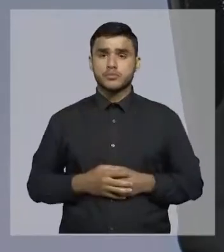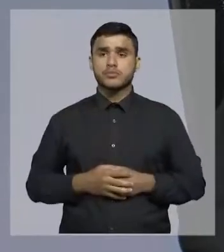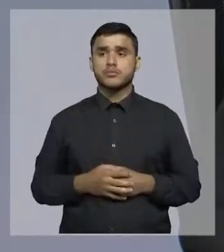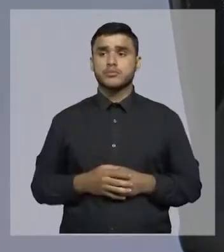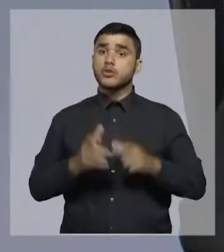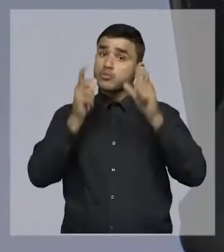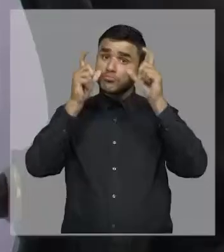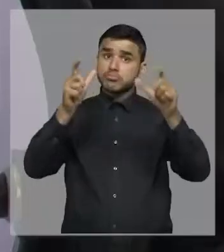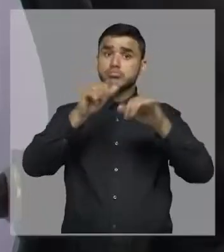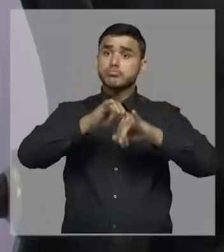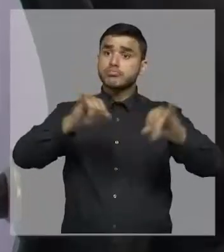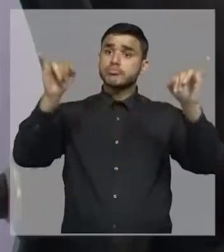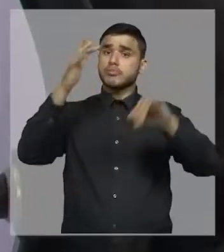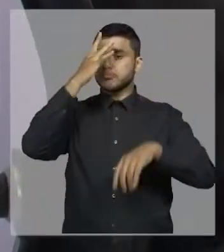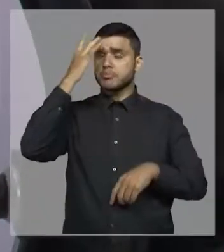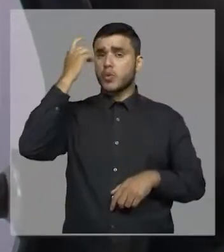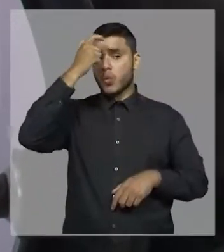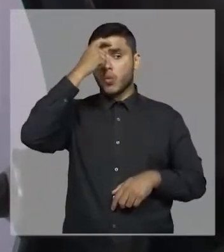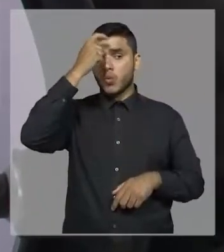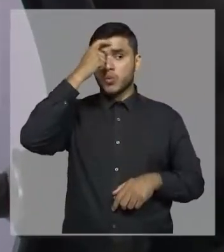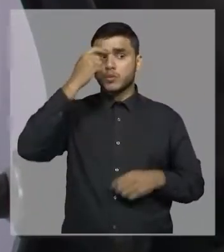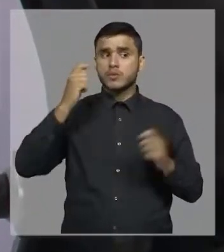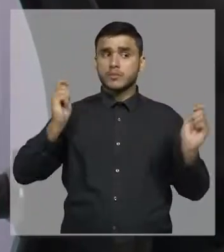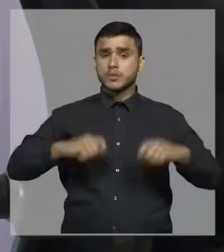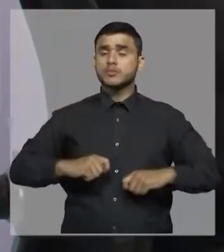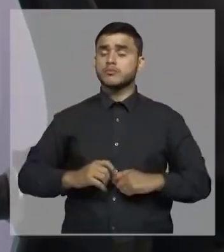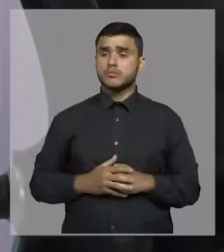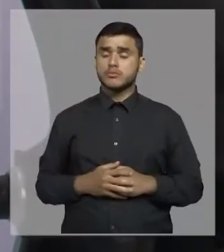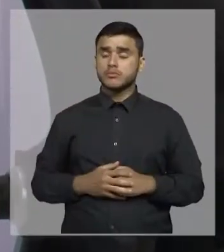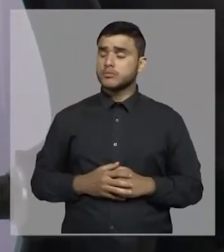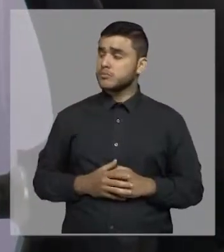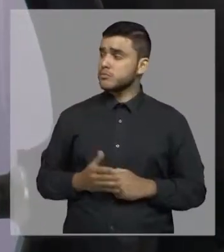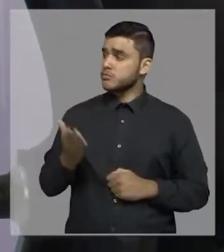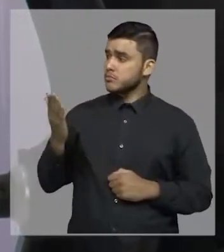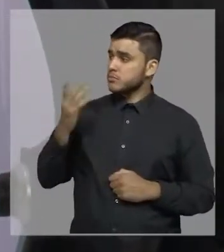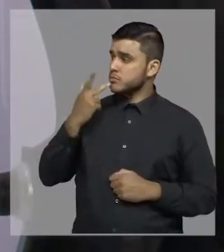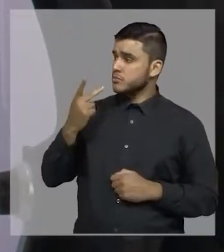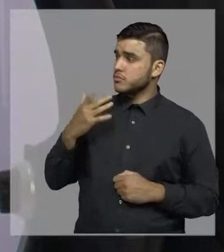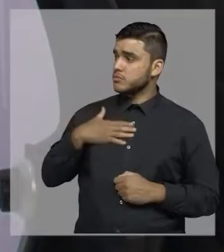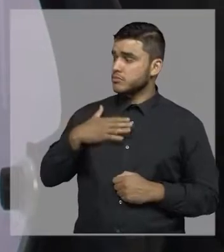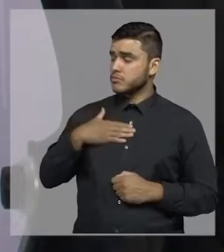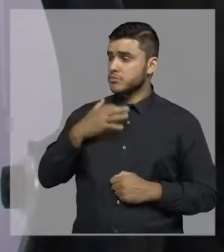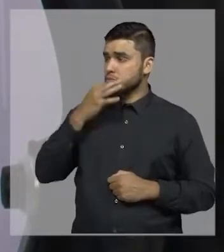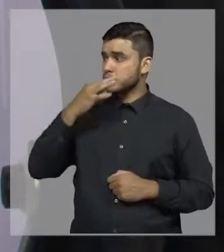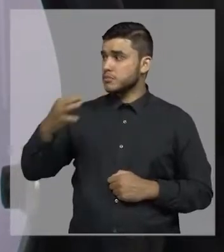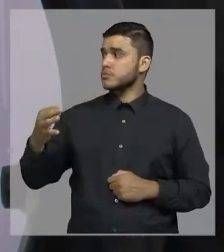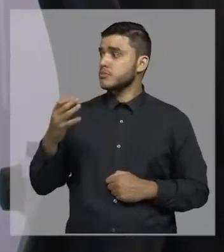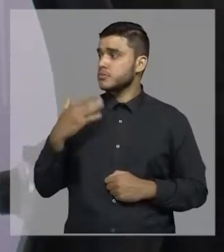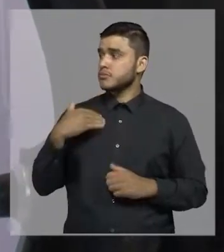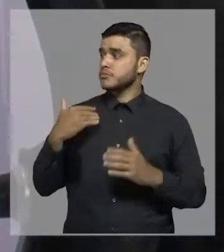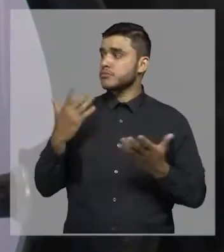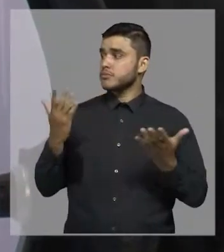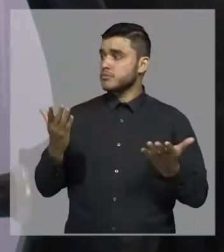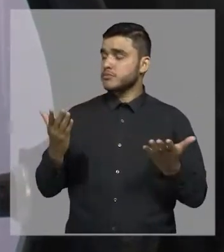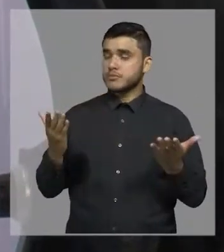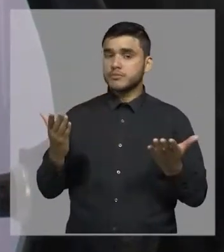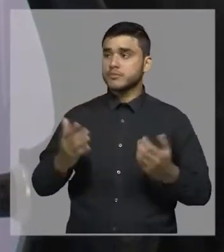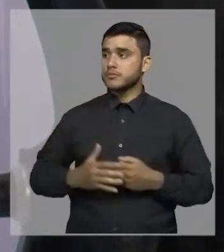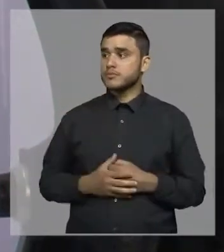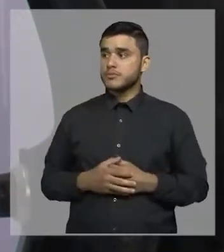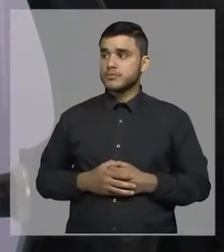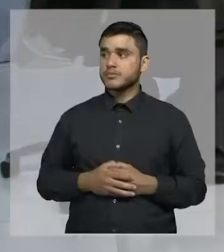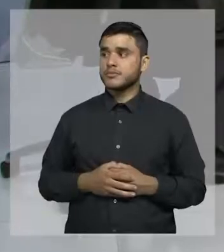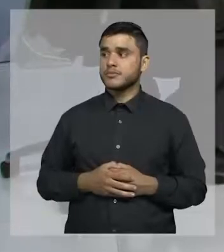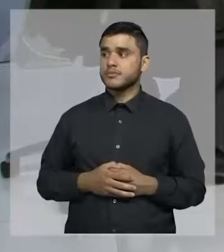consciência Viu? Com de todas quem as tem vênias, poder. me permita externar uma preocupação O minha. Rui vai discordar de você aqui. Tá o quê? O Rui